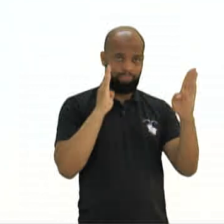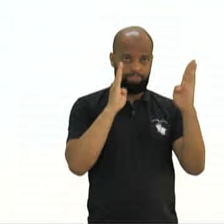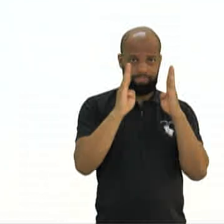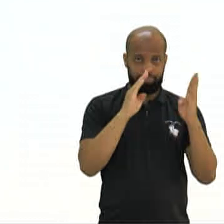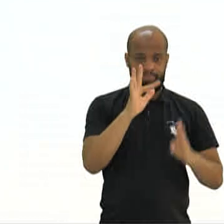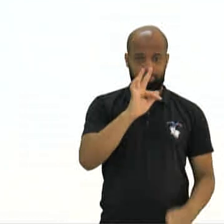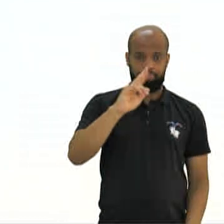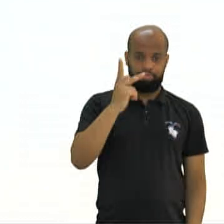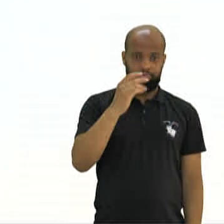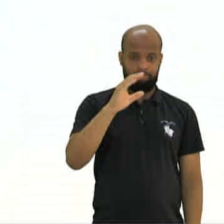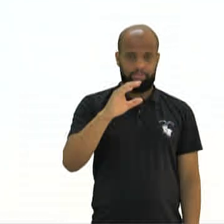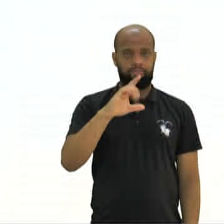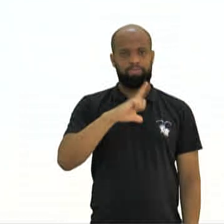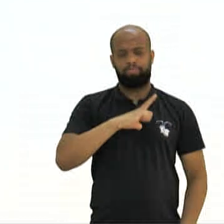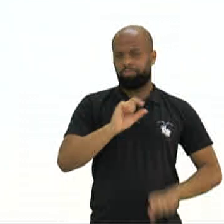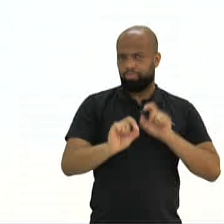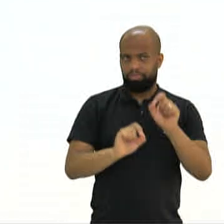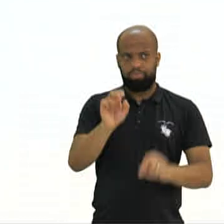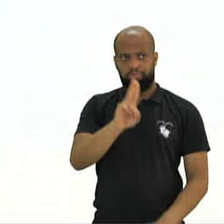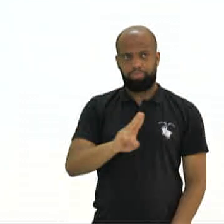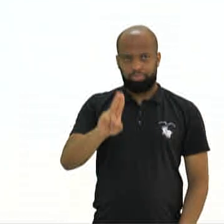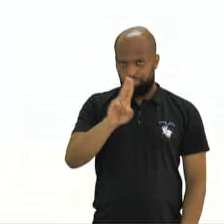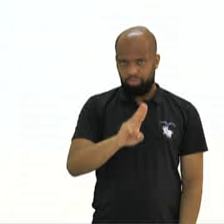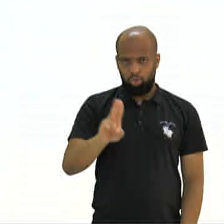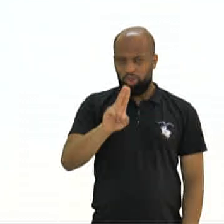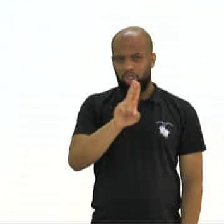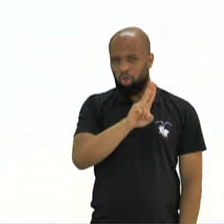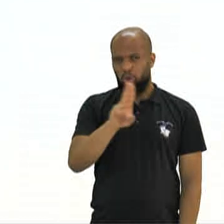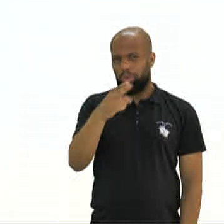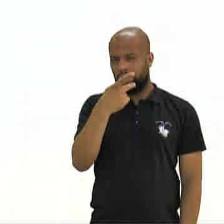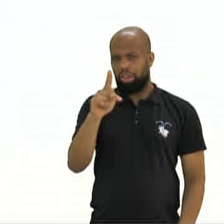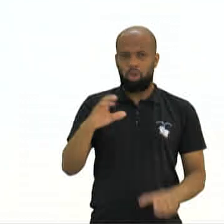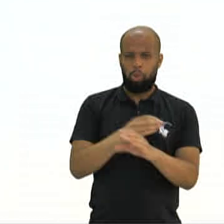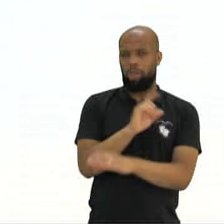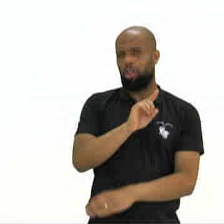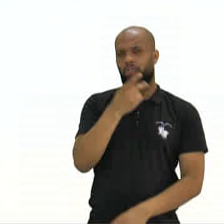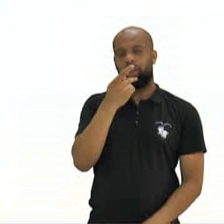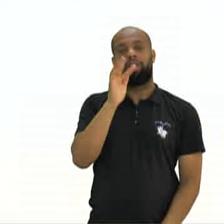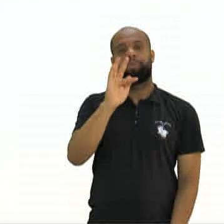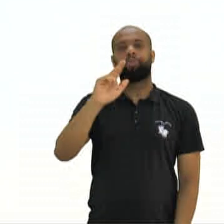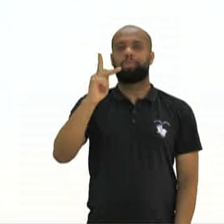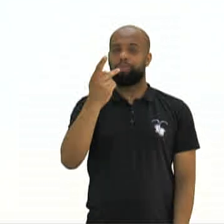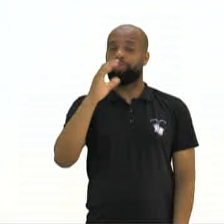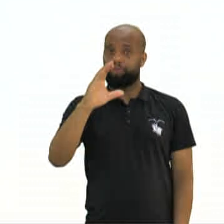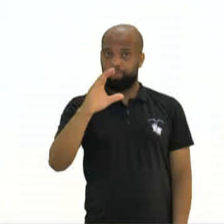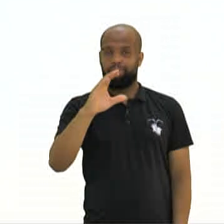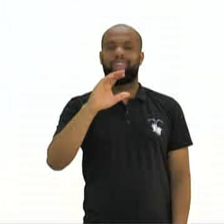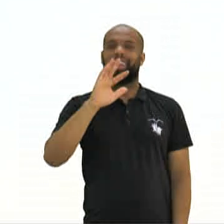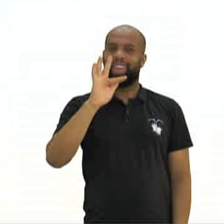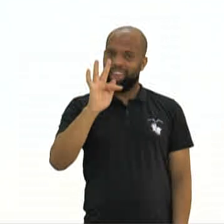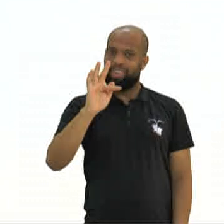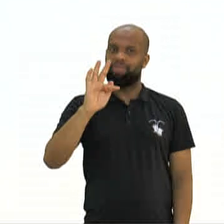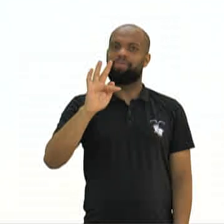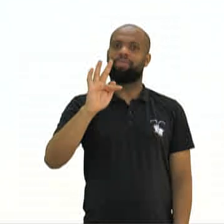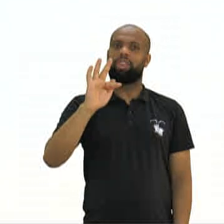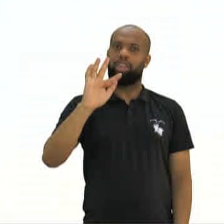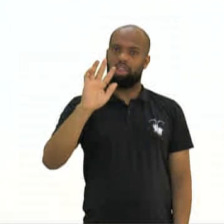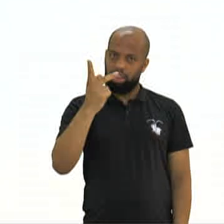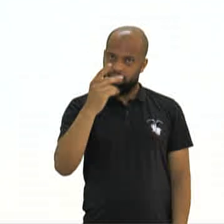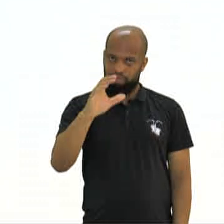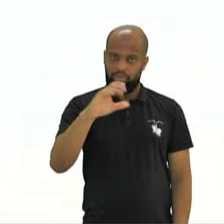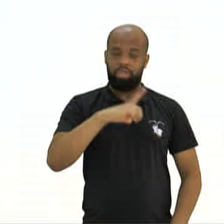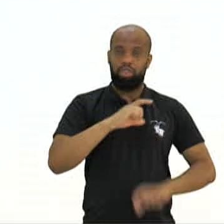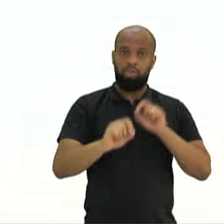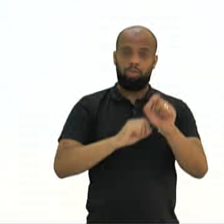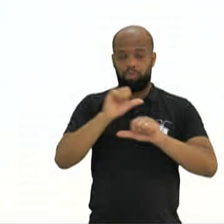Cardoso, muito comum a gente utilizar a sigla FHC, né? Teve início uma reforma, né, um processo de reforma da